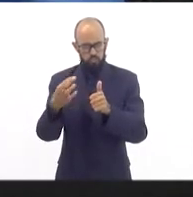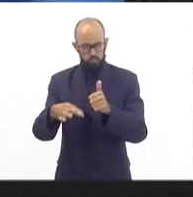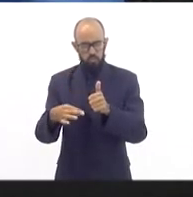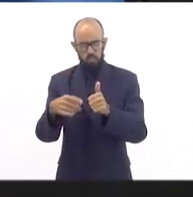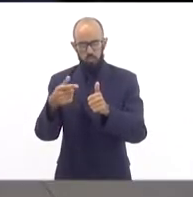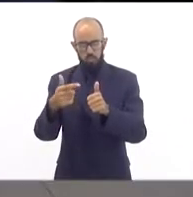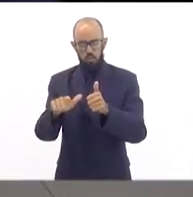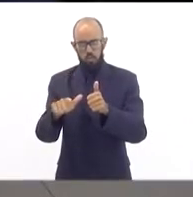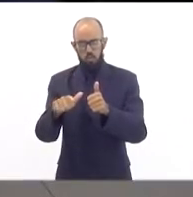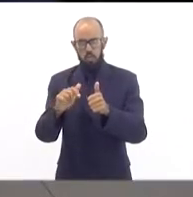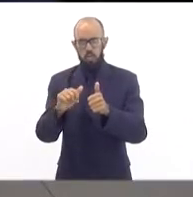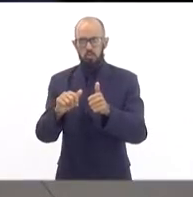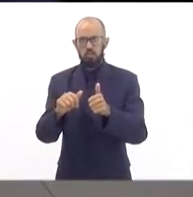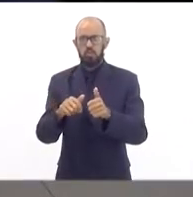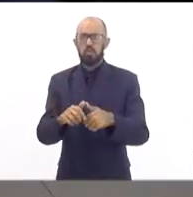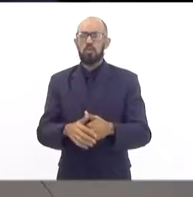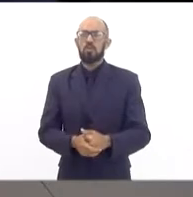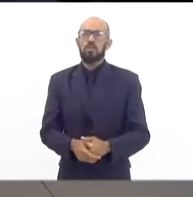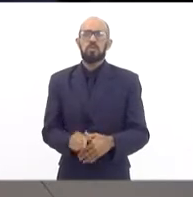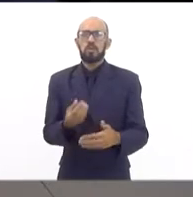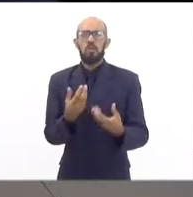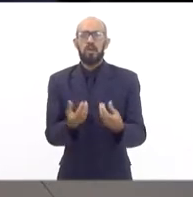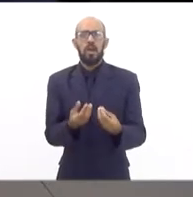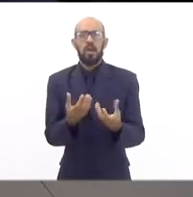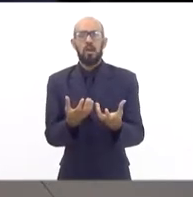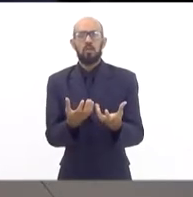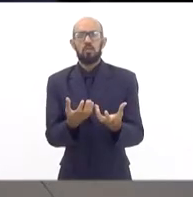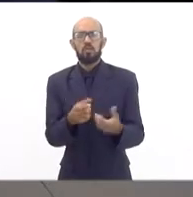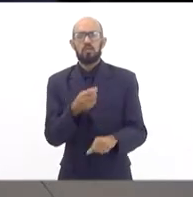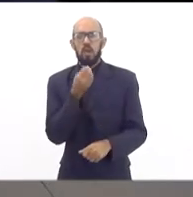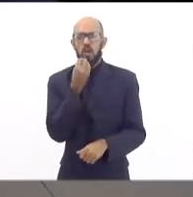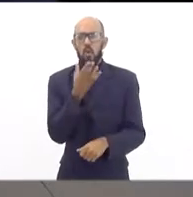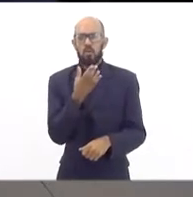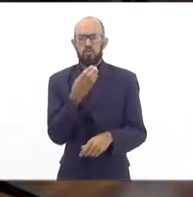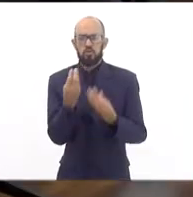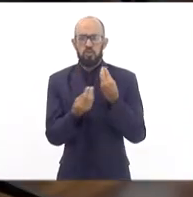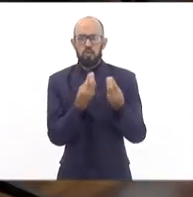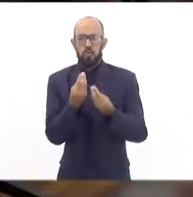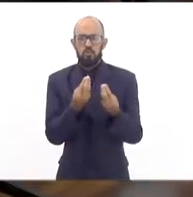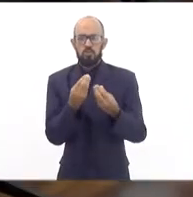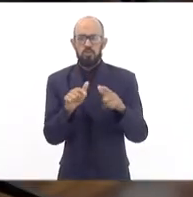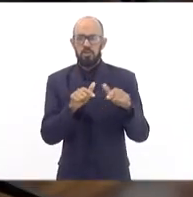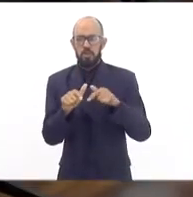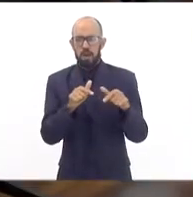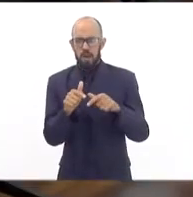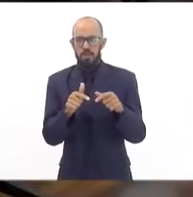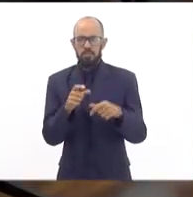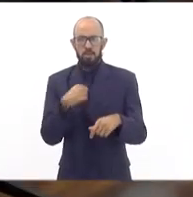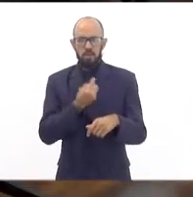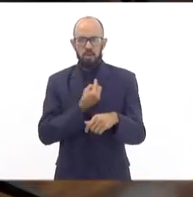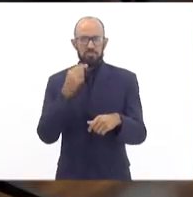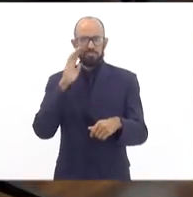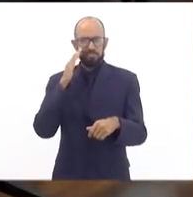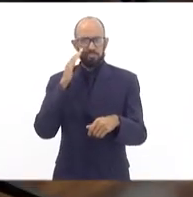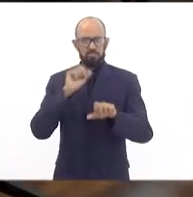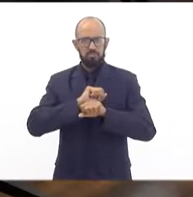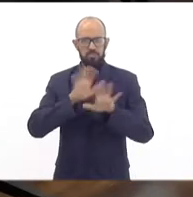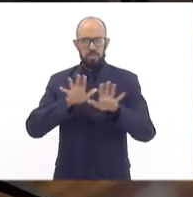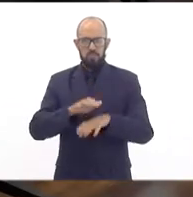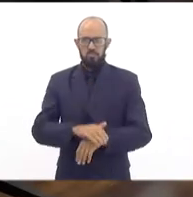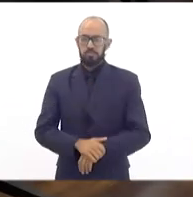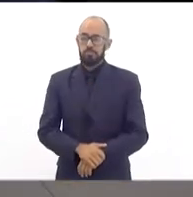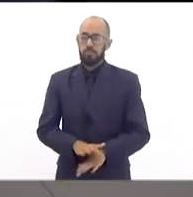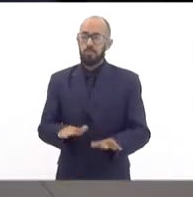outra. Correto. Então, que você falasse um pouco de onde você trabalha, como é que... para que nós possamos entender.